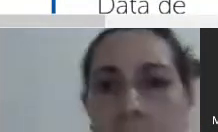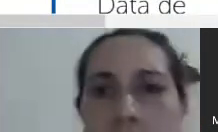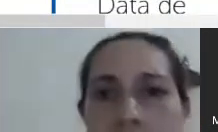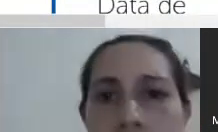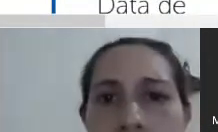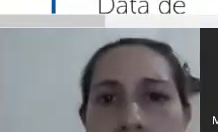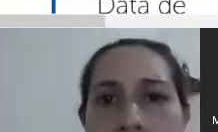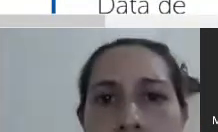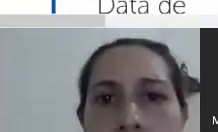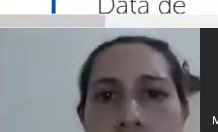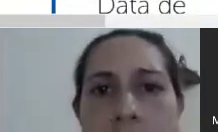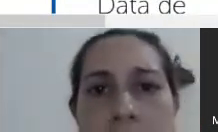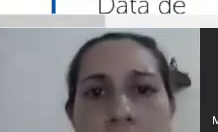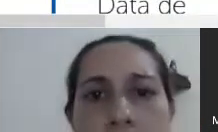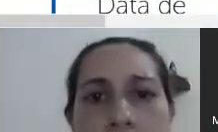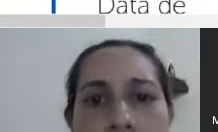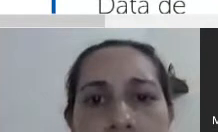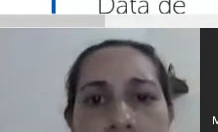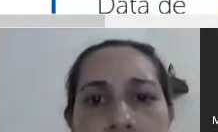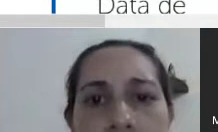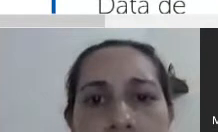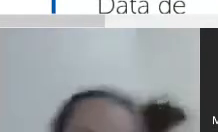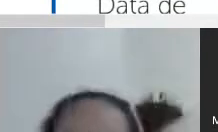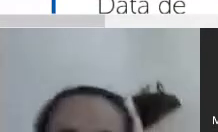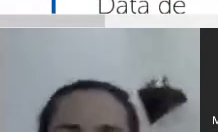ó, os atributos. Ó.